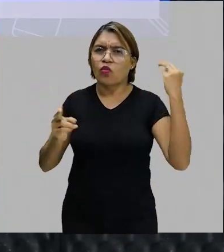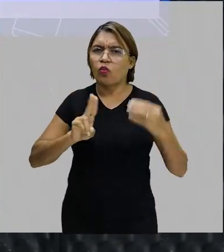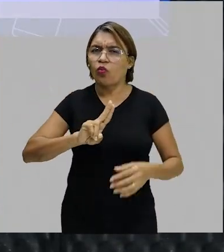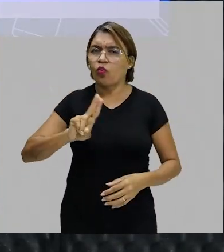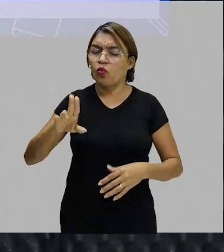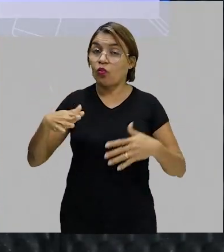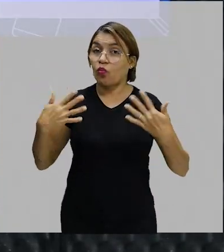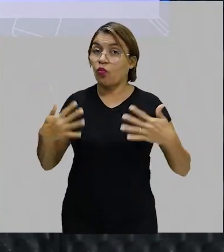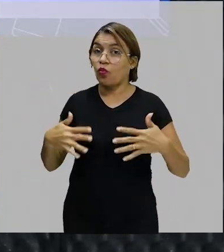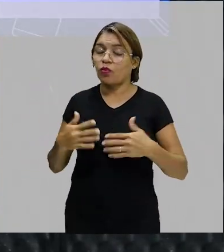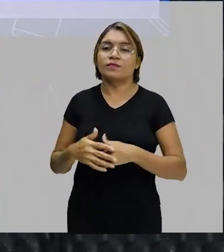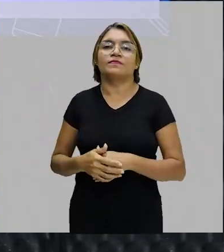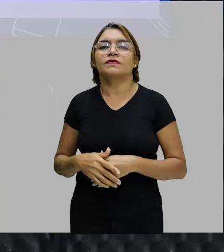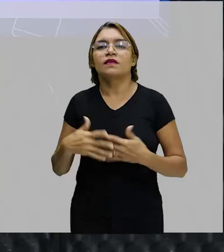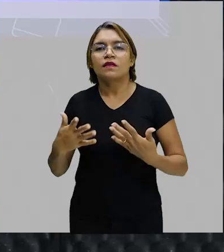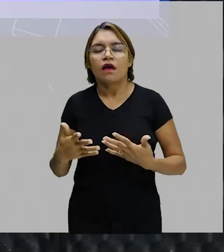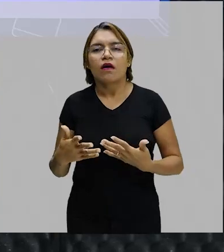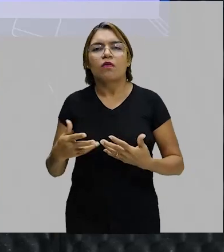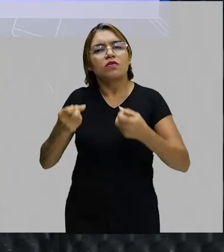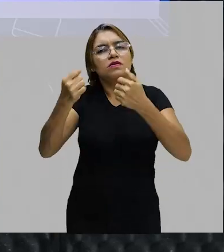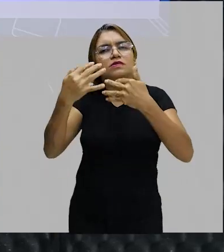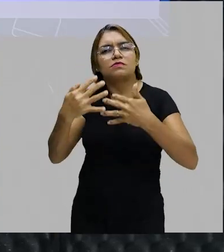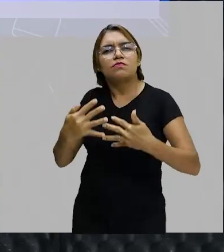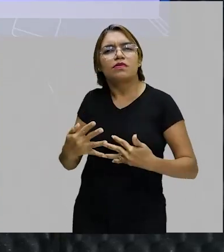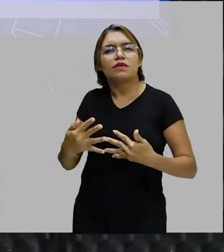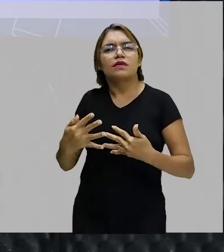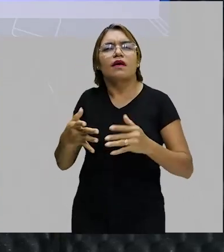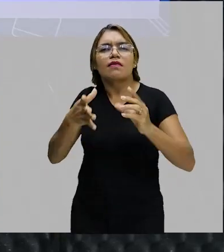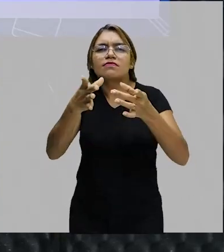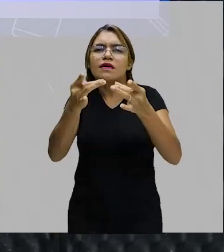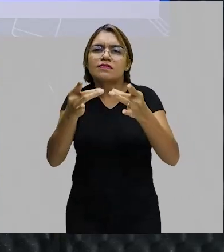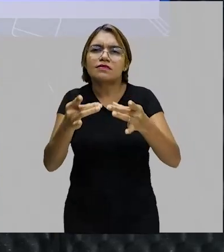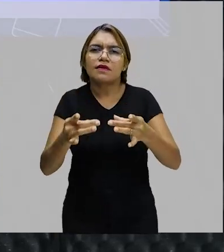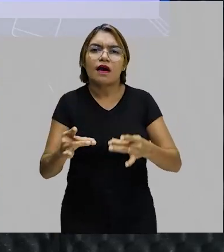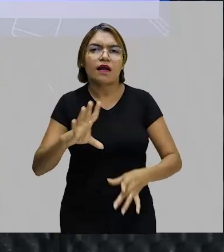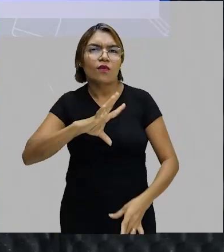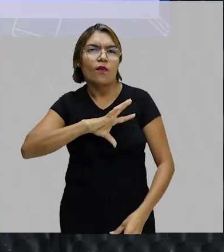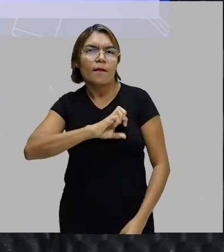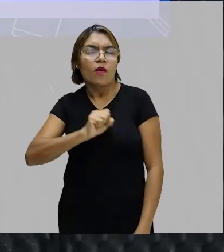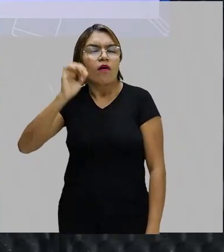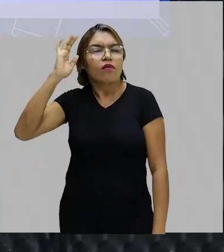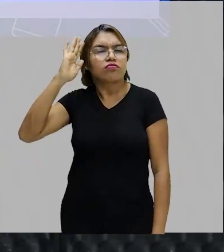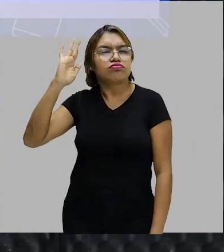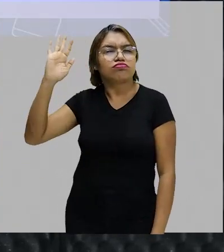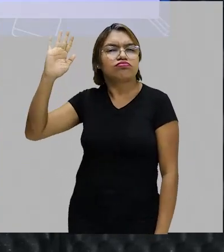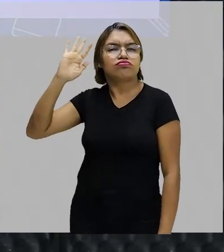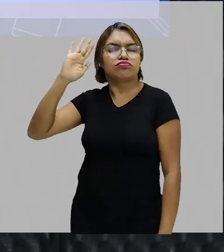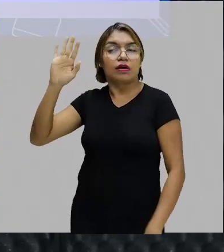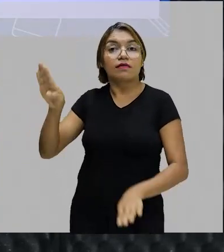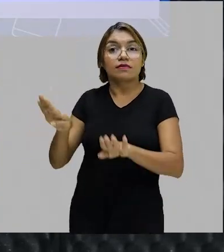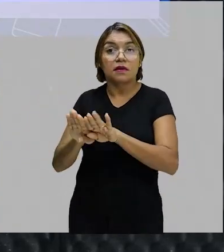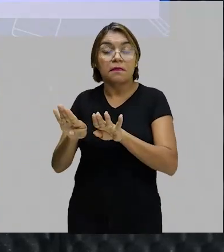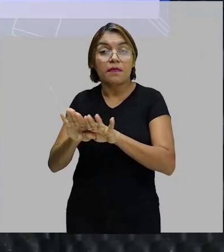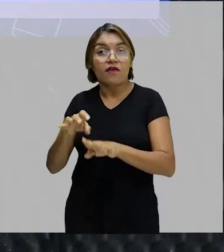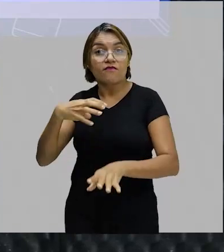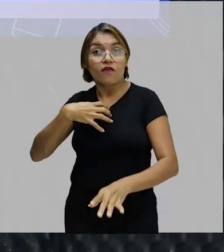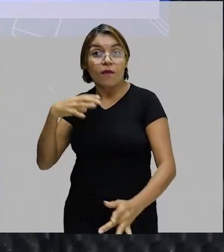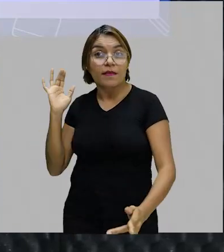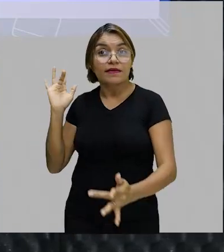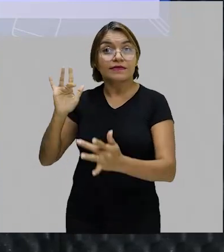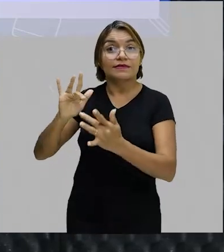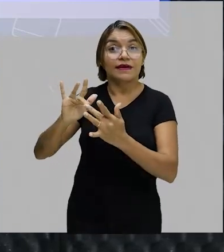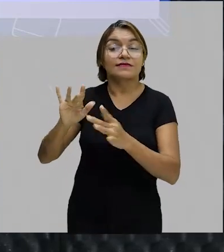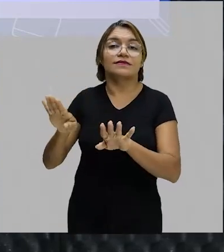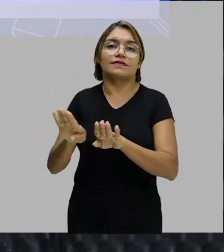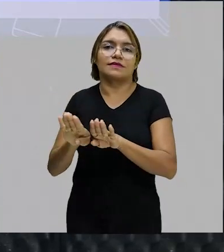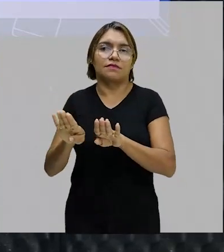traz ainda os traços desse amor idealizado, né? Vocês veem que ele coloca toda essa questão clássica também na forma dele compor, por isso ele